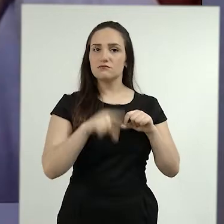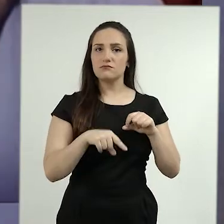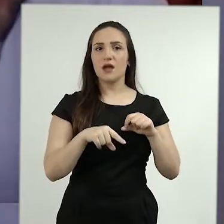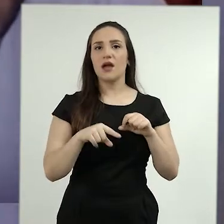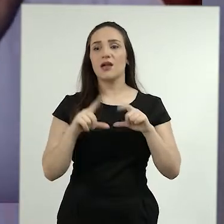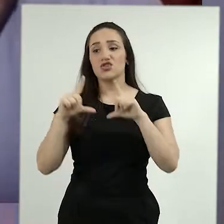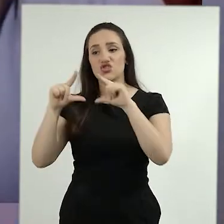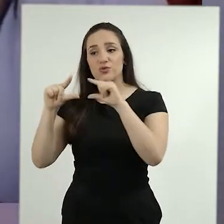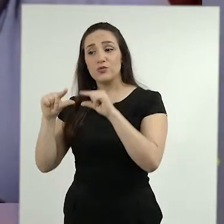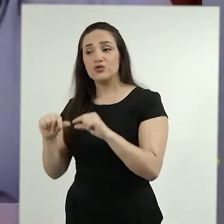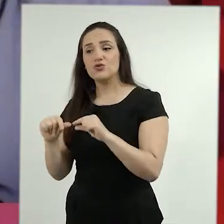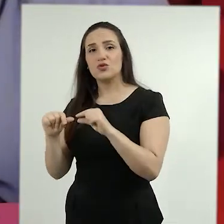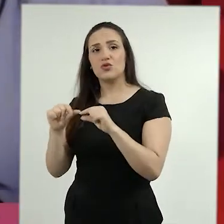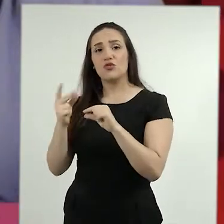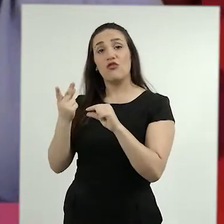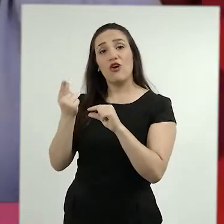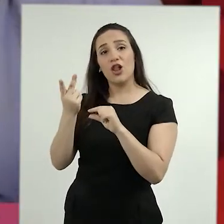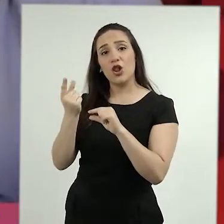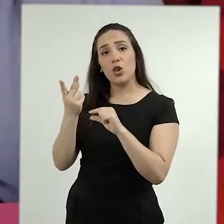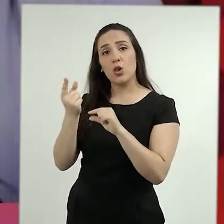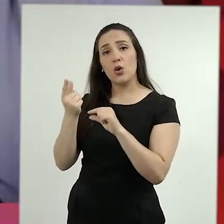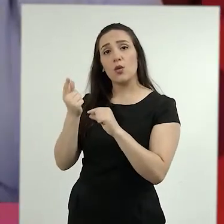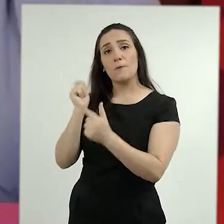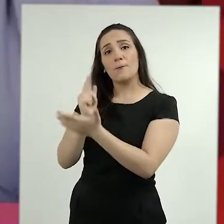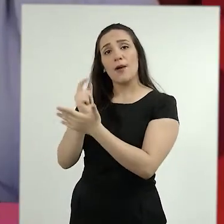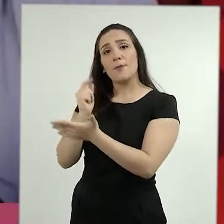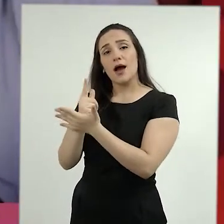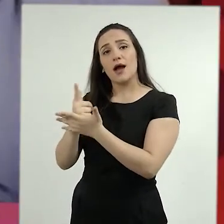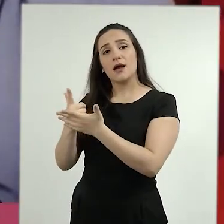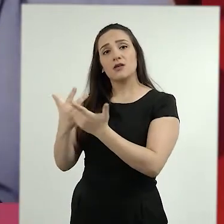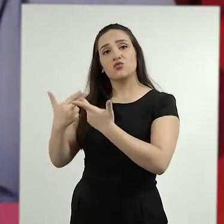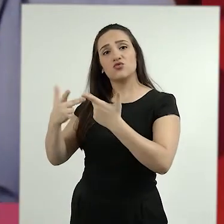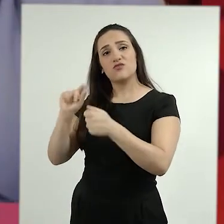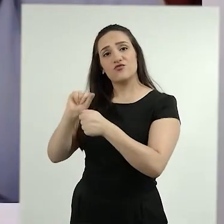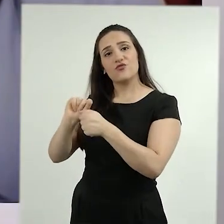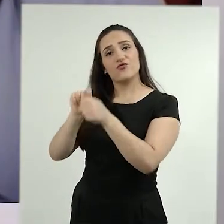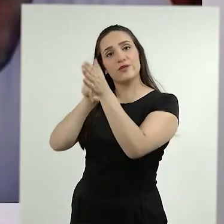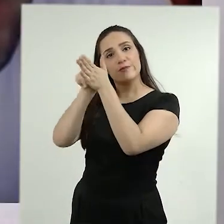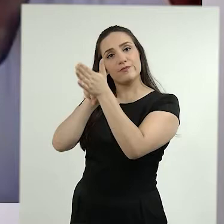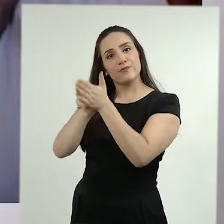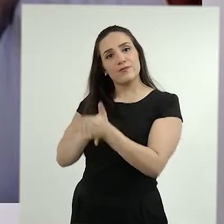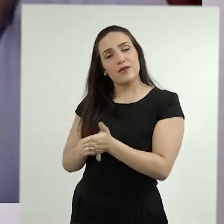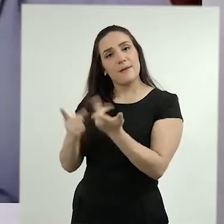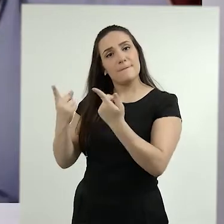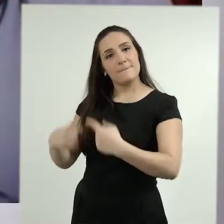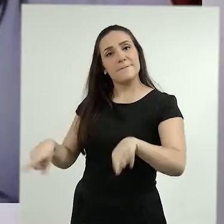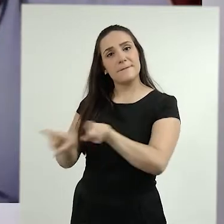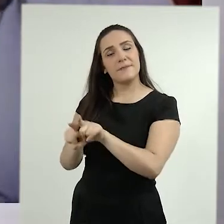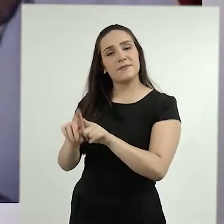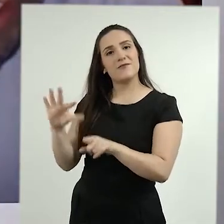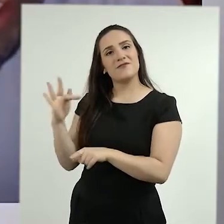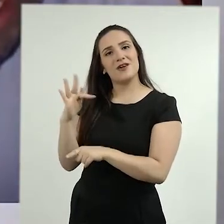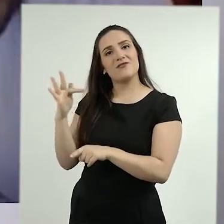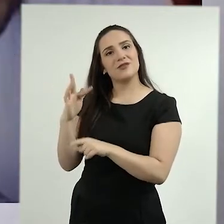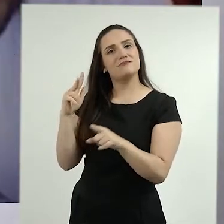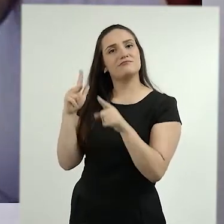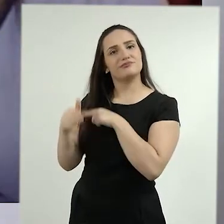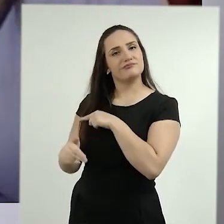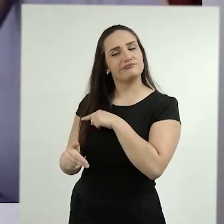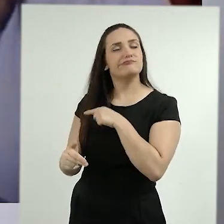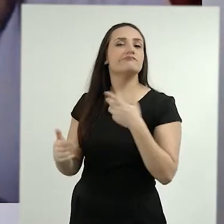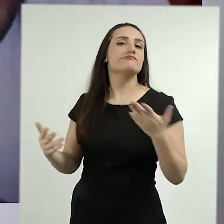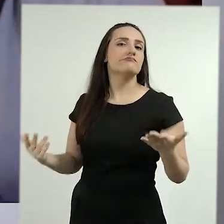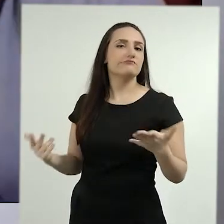e financiamento dos projetos de pesquisa, as parcerias com universidades que foram fechadas,